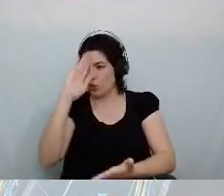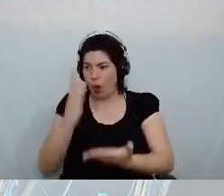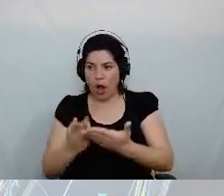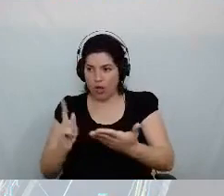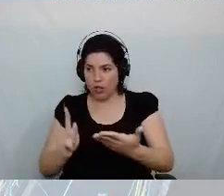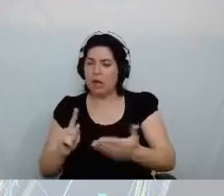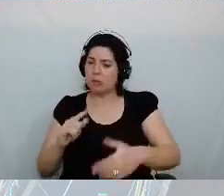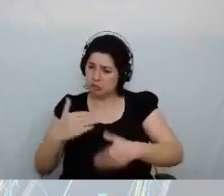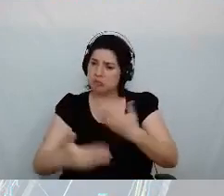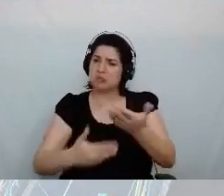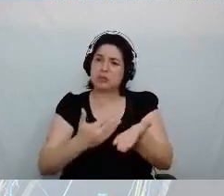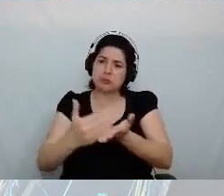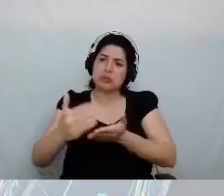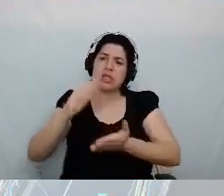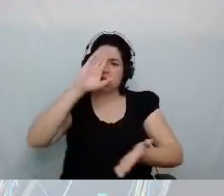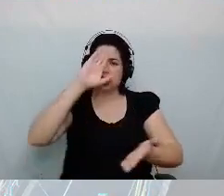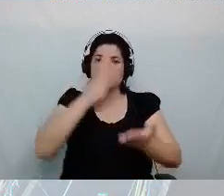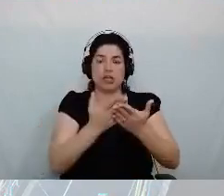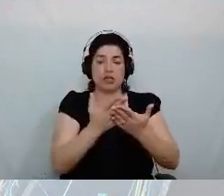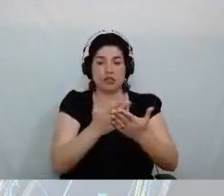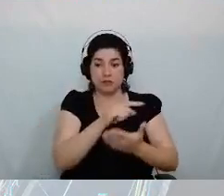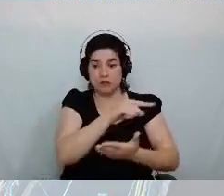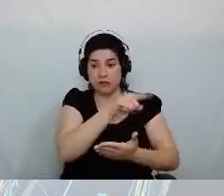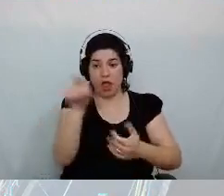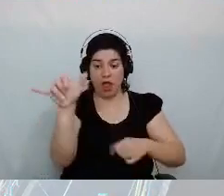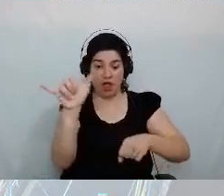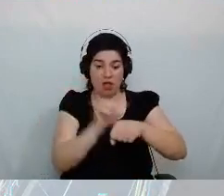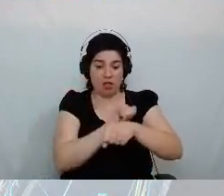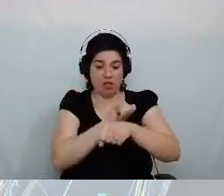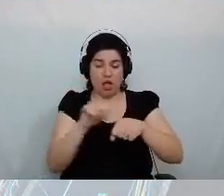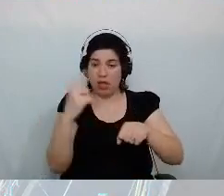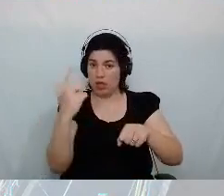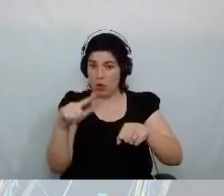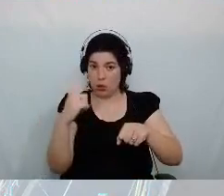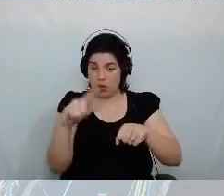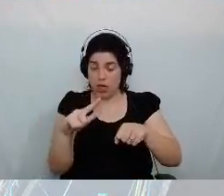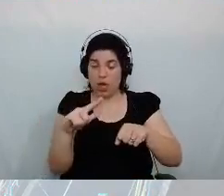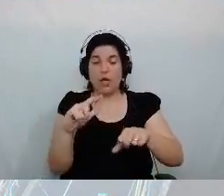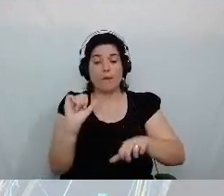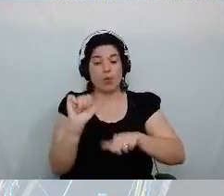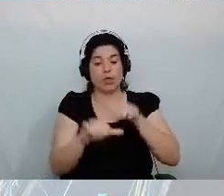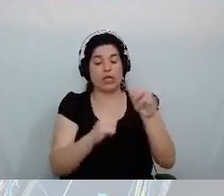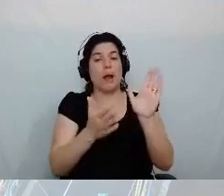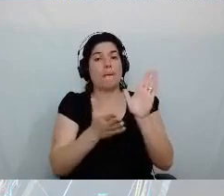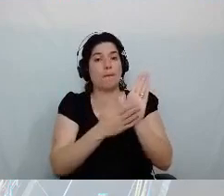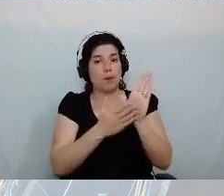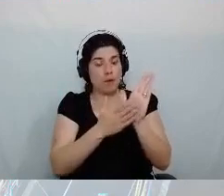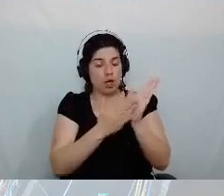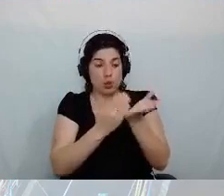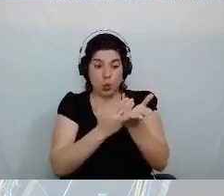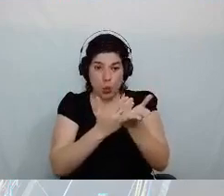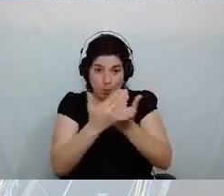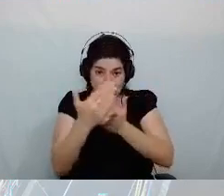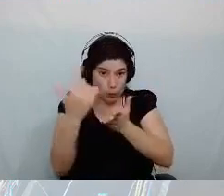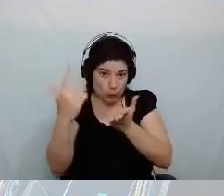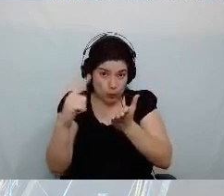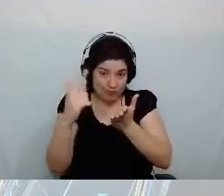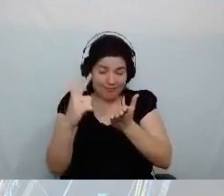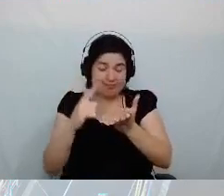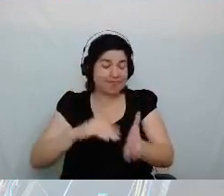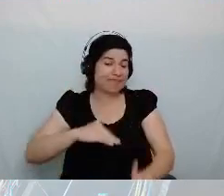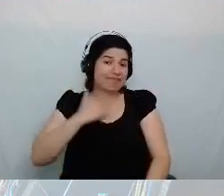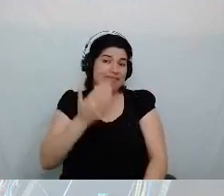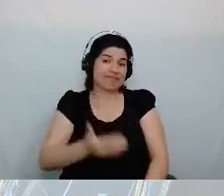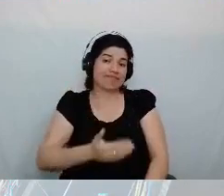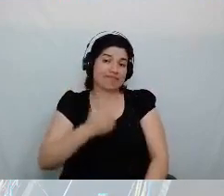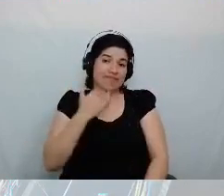acreditar. Se você não tem essa estratégia ou a transformação proposta no começo, não adianta. Se for só